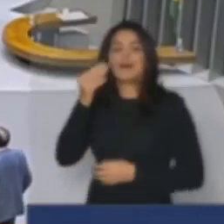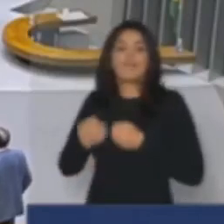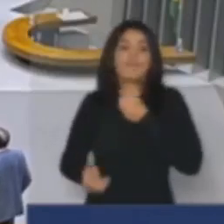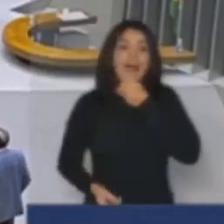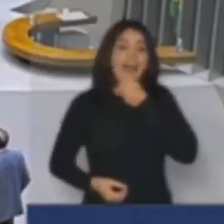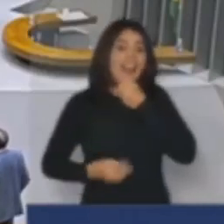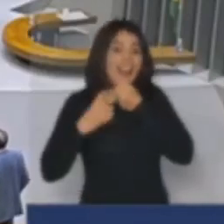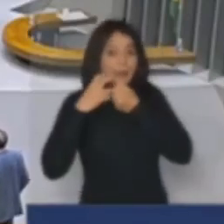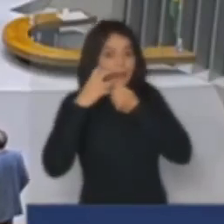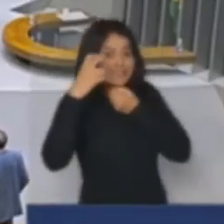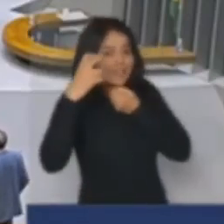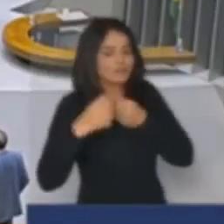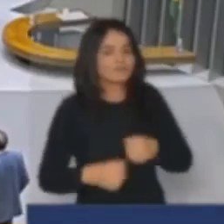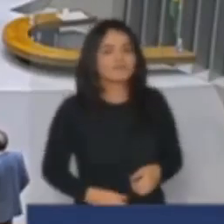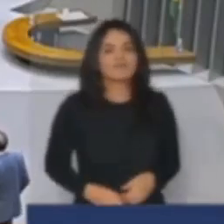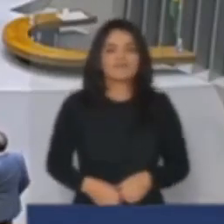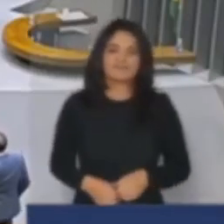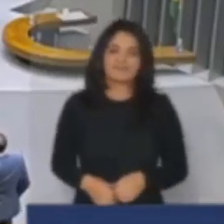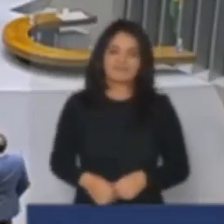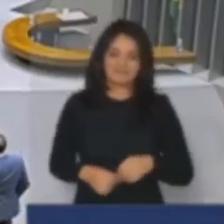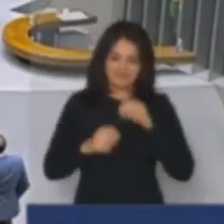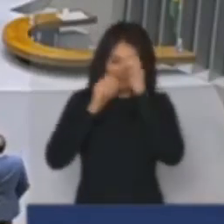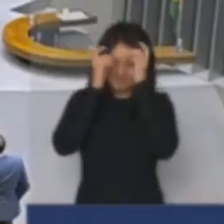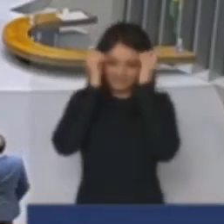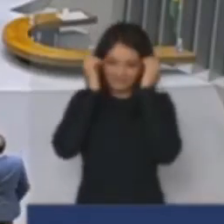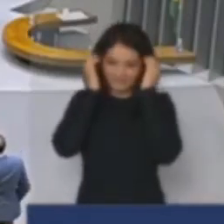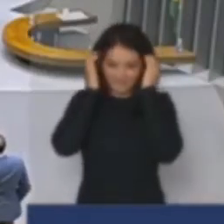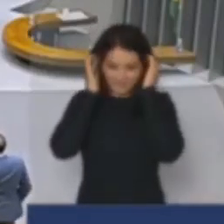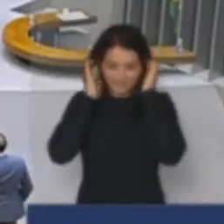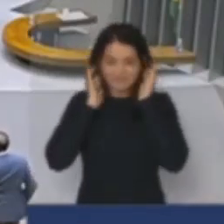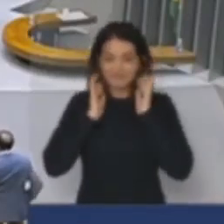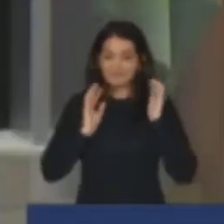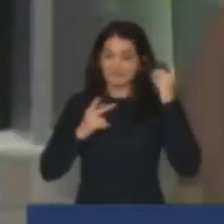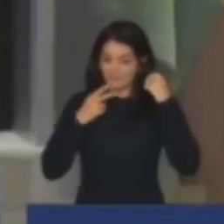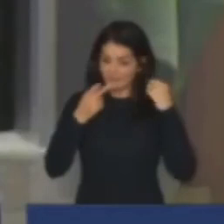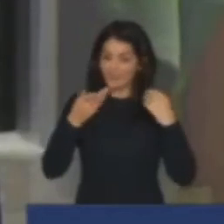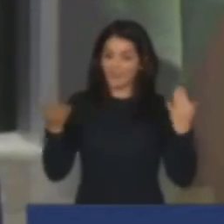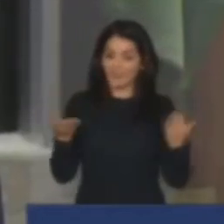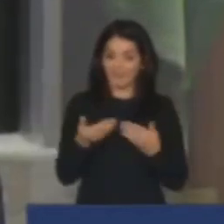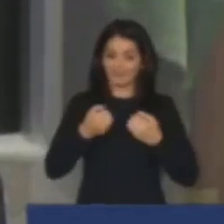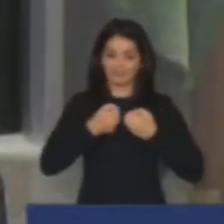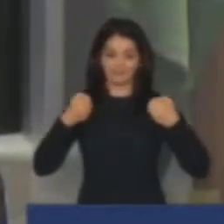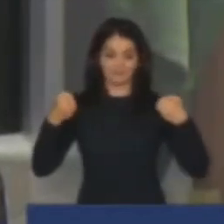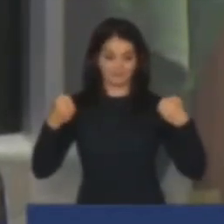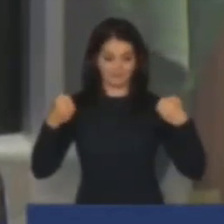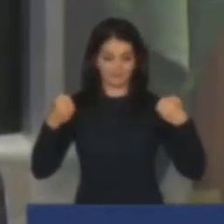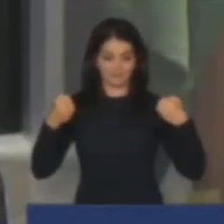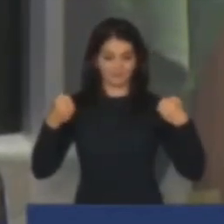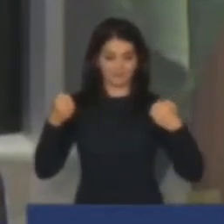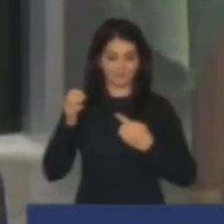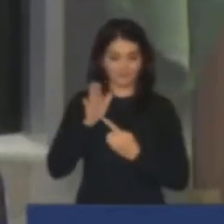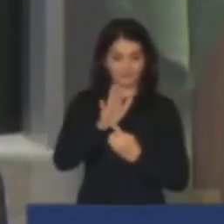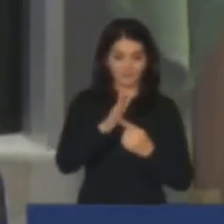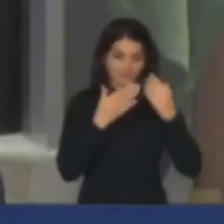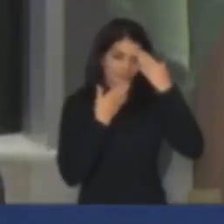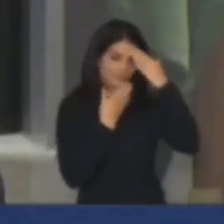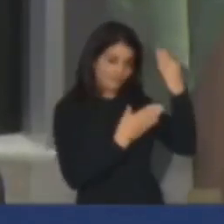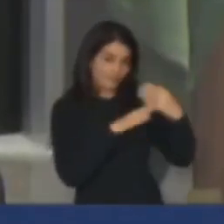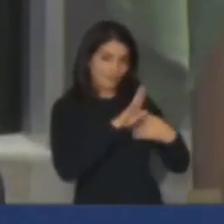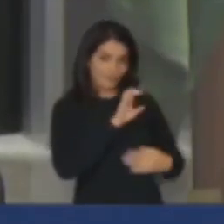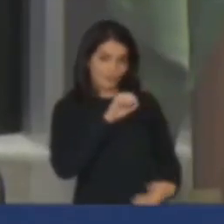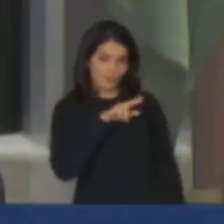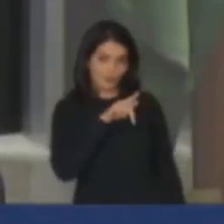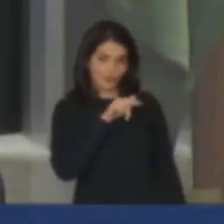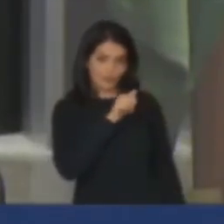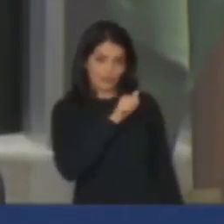E vou fazer hoje aqui uma manifestação, agradeço o líder Bongás pela bancada do Partido